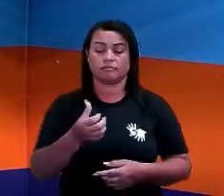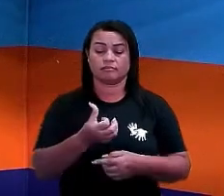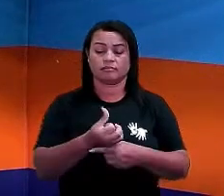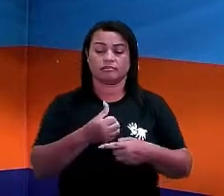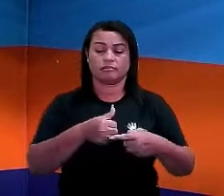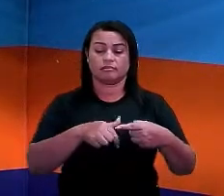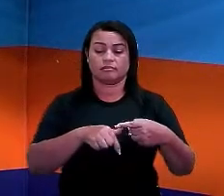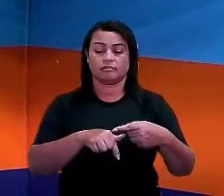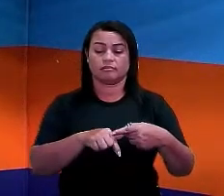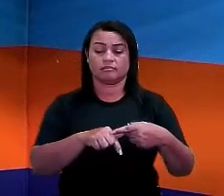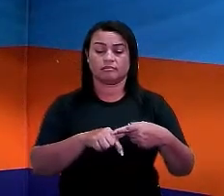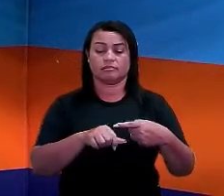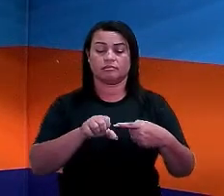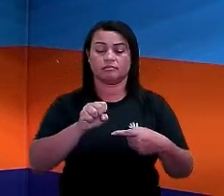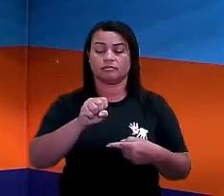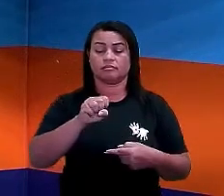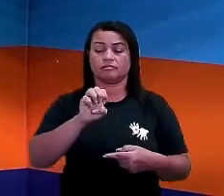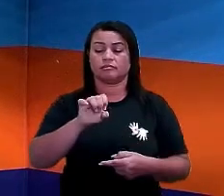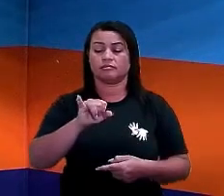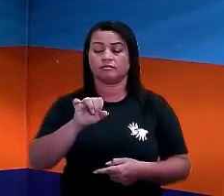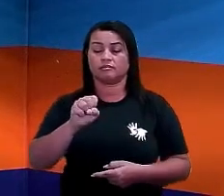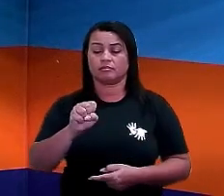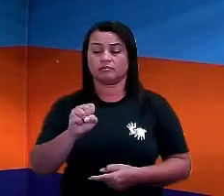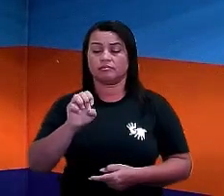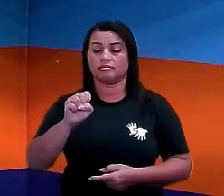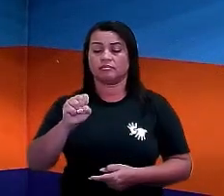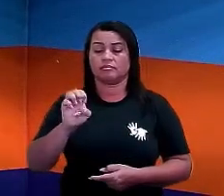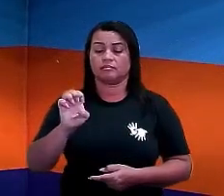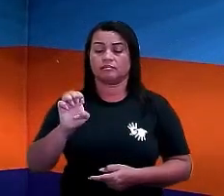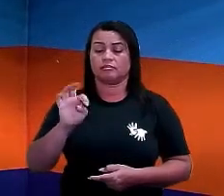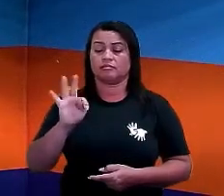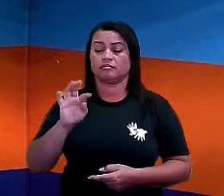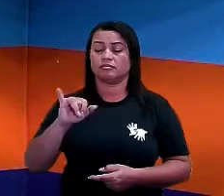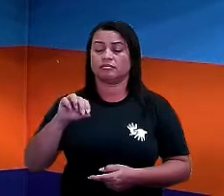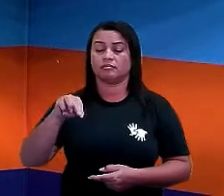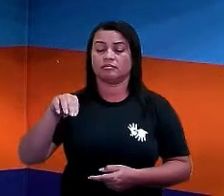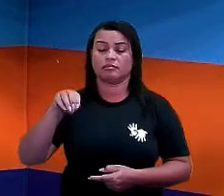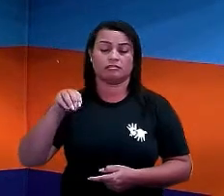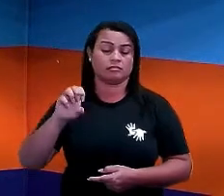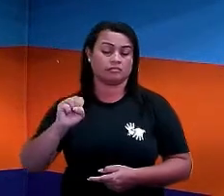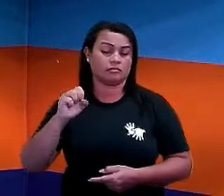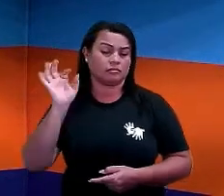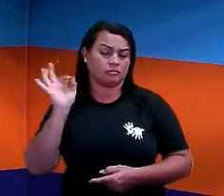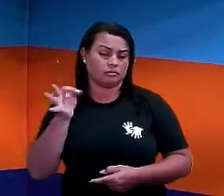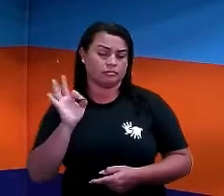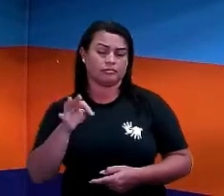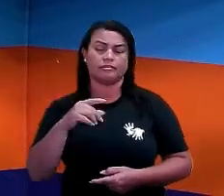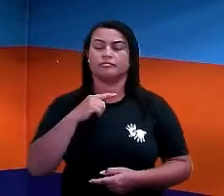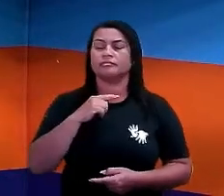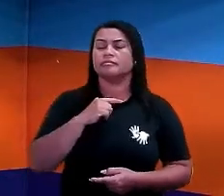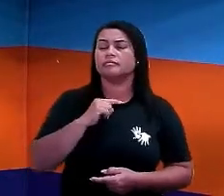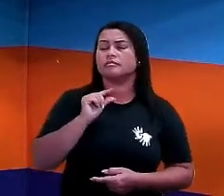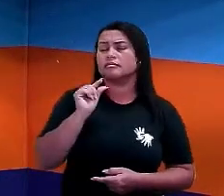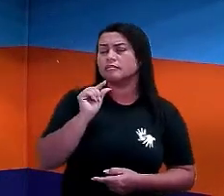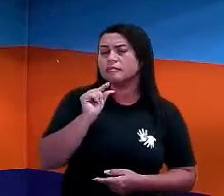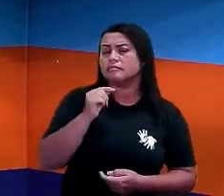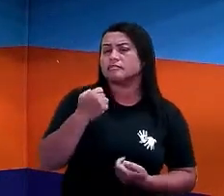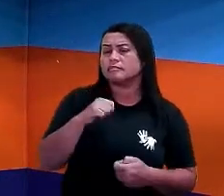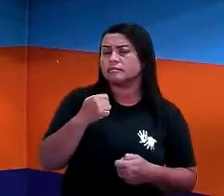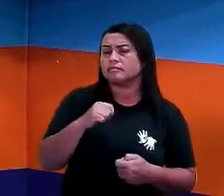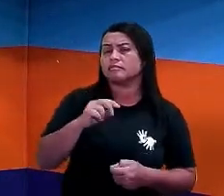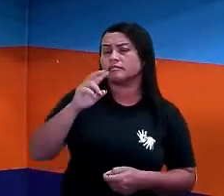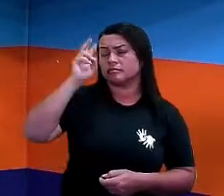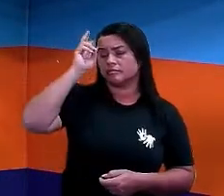e o 7, que vai ser 6 sétimos, tá certo? A única coisinha, gente, que precisa lembrar